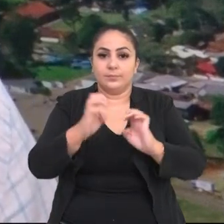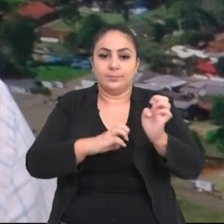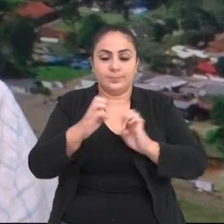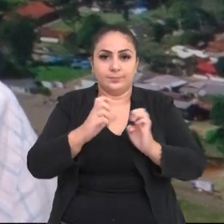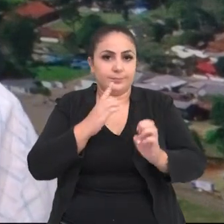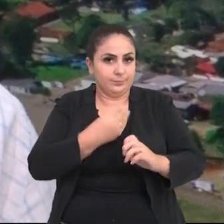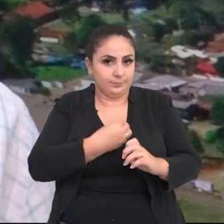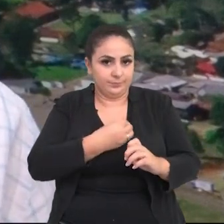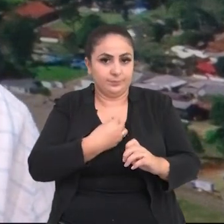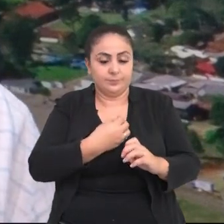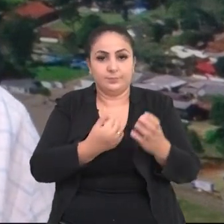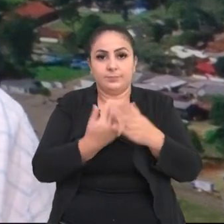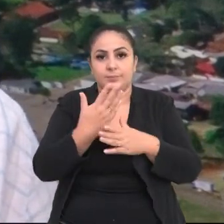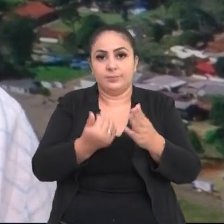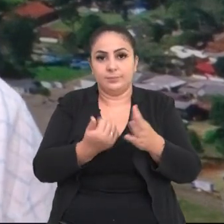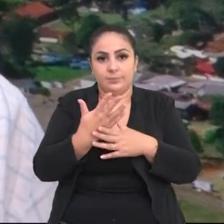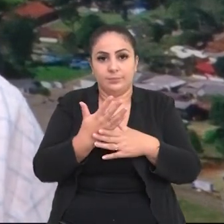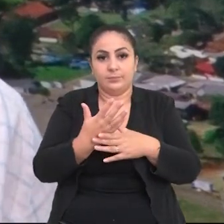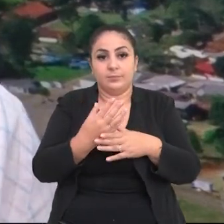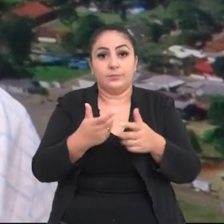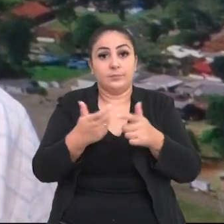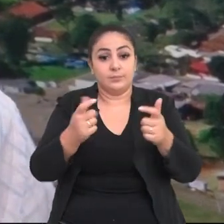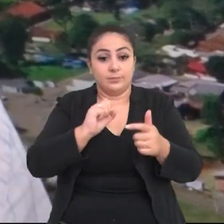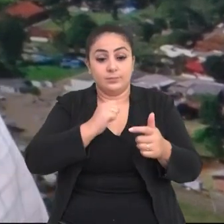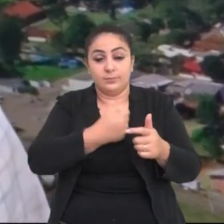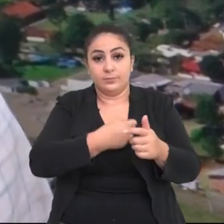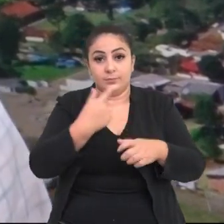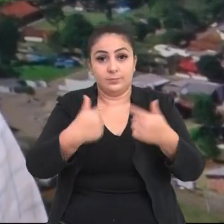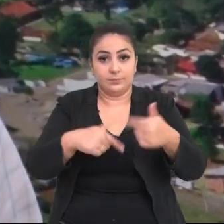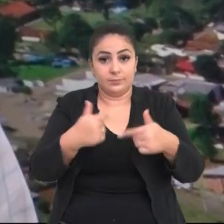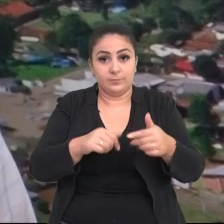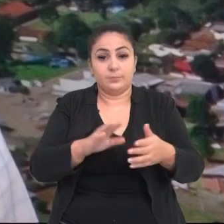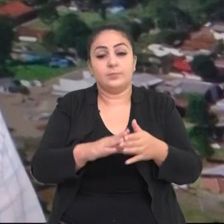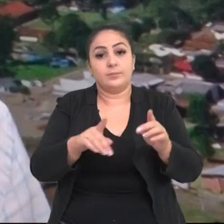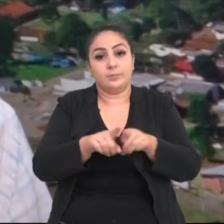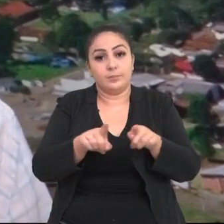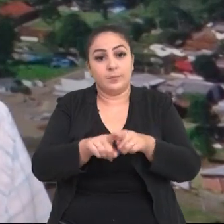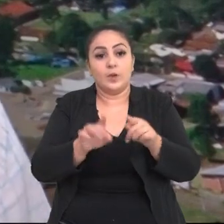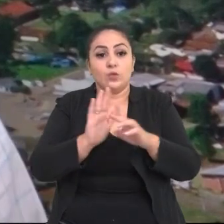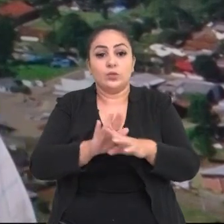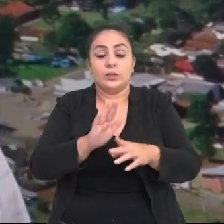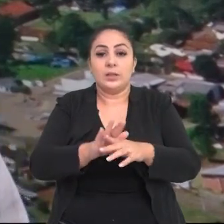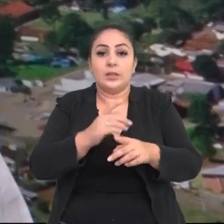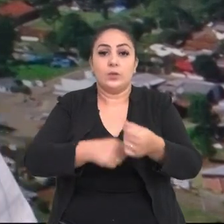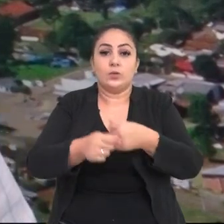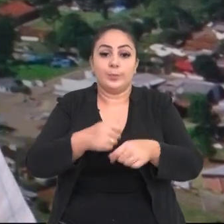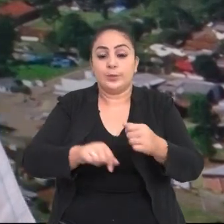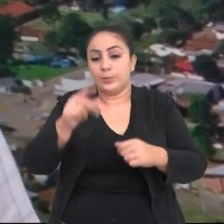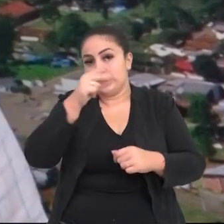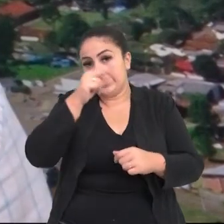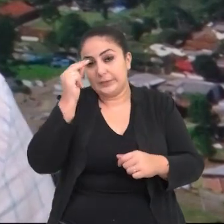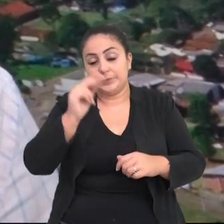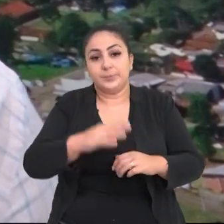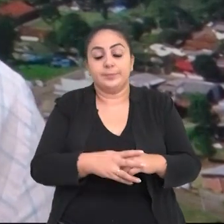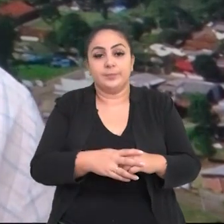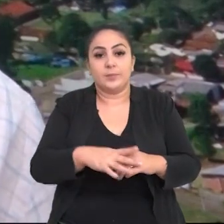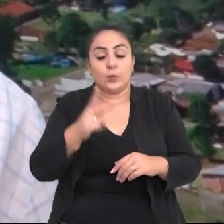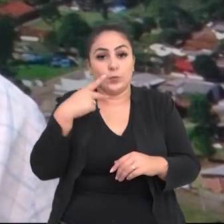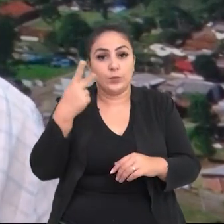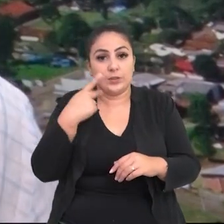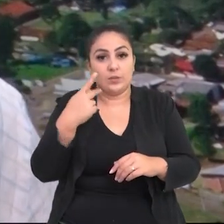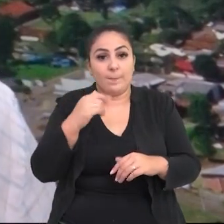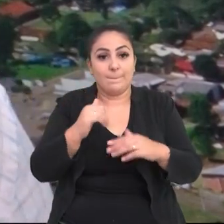das empresas que têm gerado um grande número de emprego, também ajudando na economia do município.